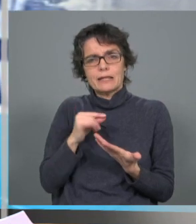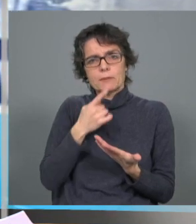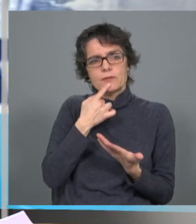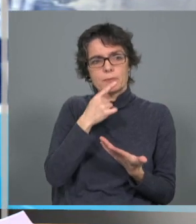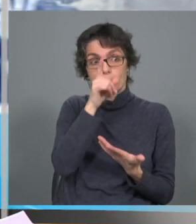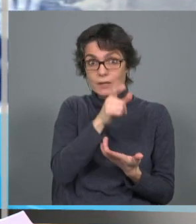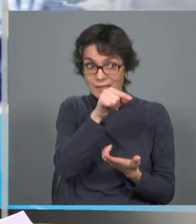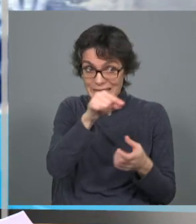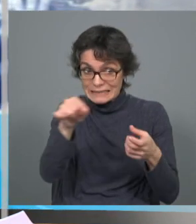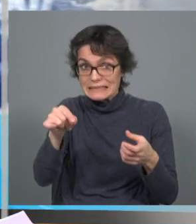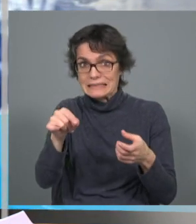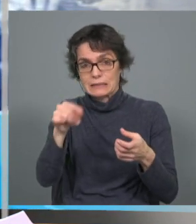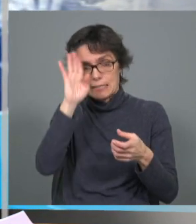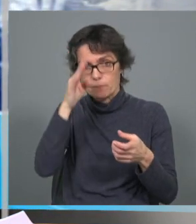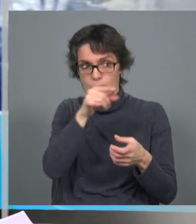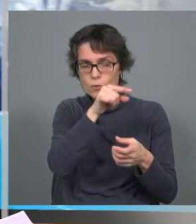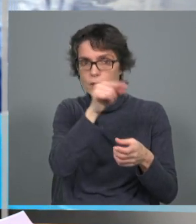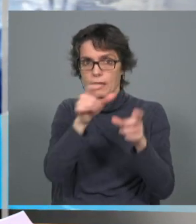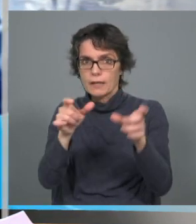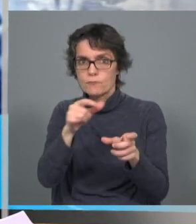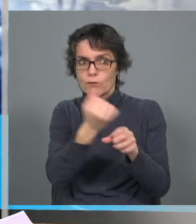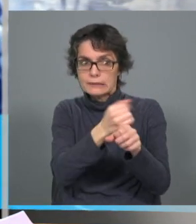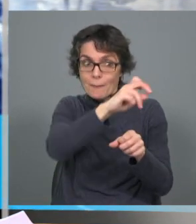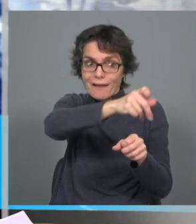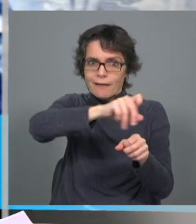terreno são de uma enorme generosidade,